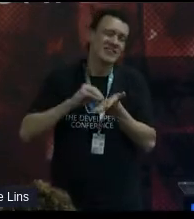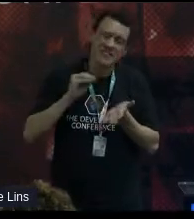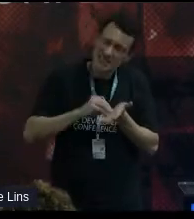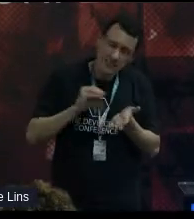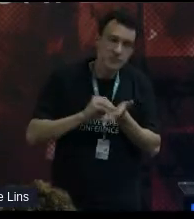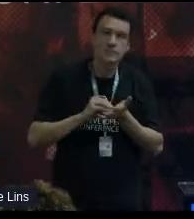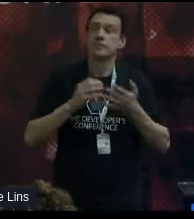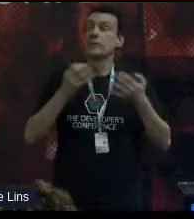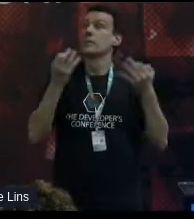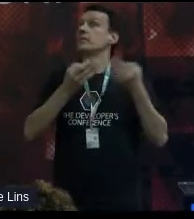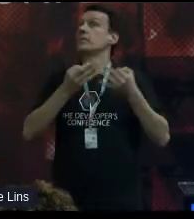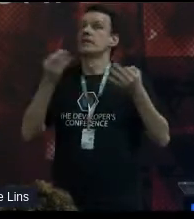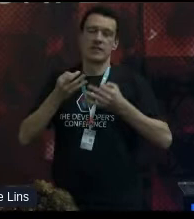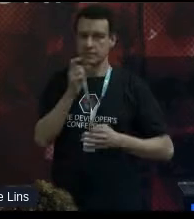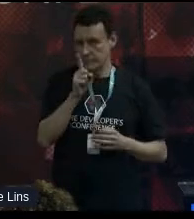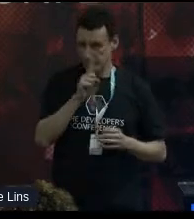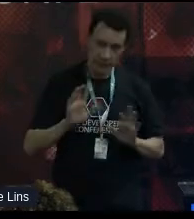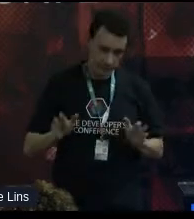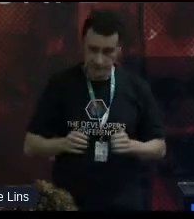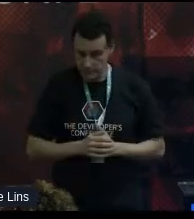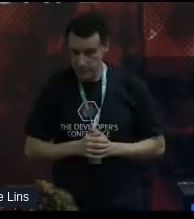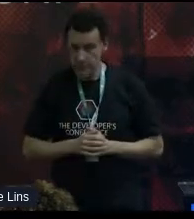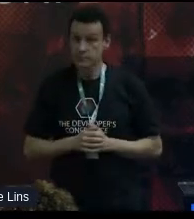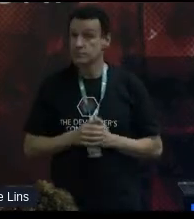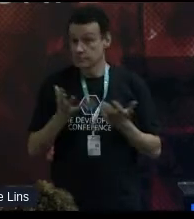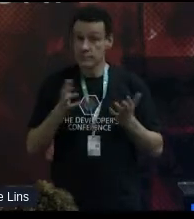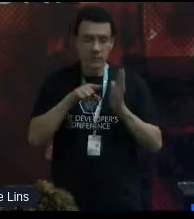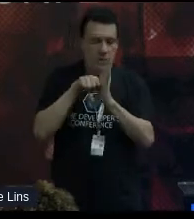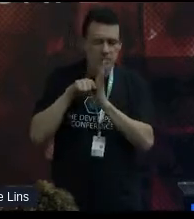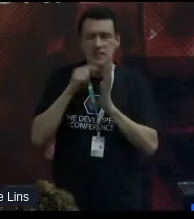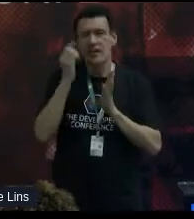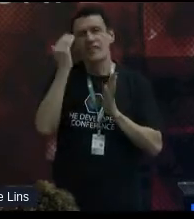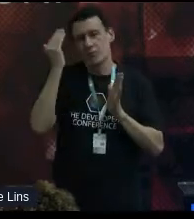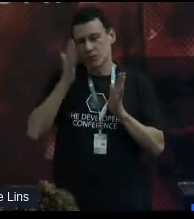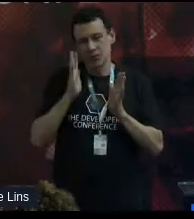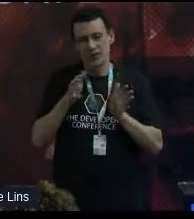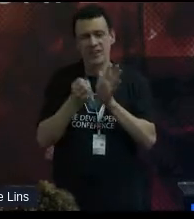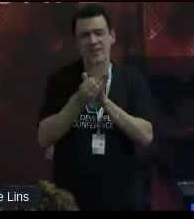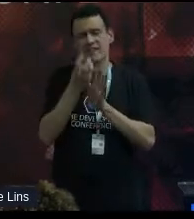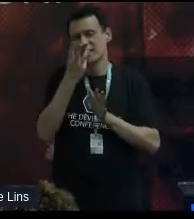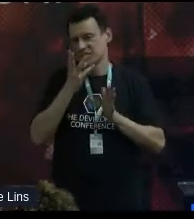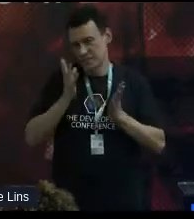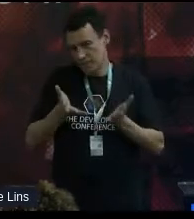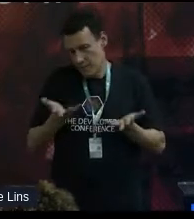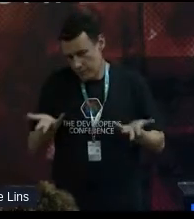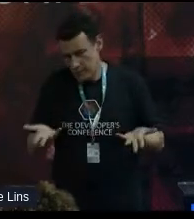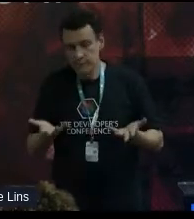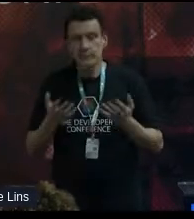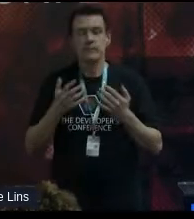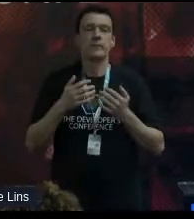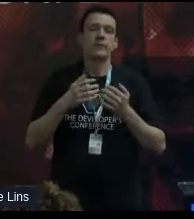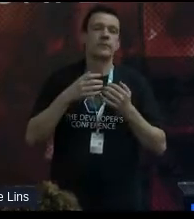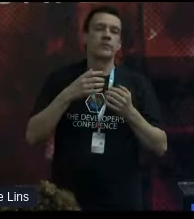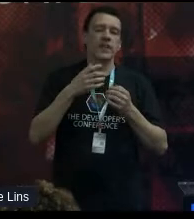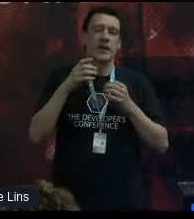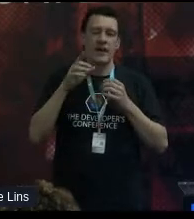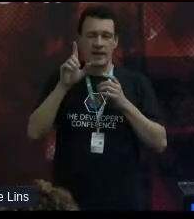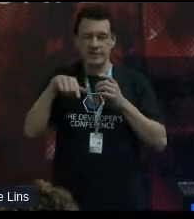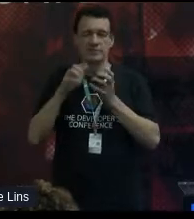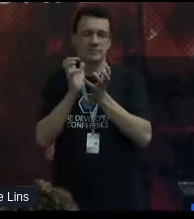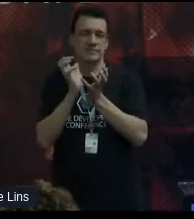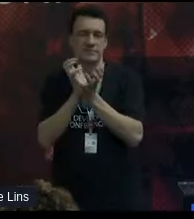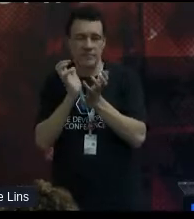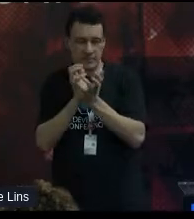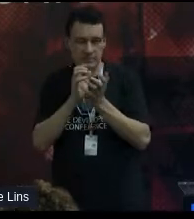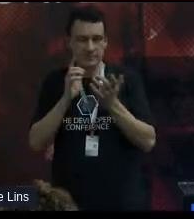né? Essa pesquisa ela já é bem famosa, né? Foi a sua terceira edição e ela é conduzida aí pelo Big Data